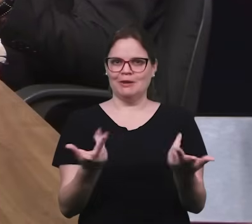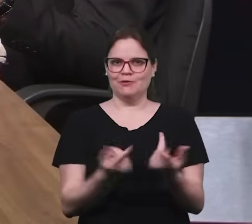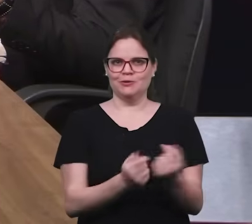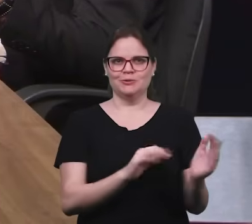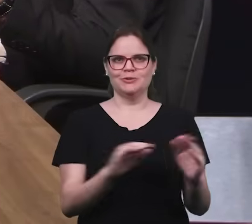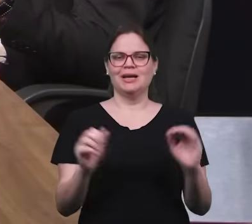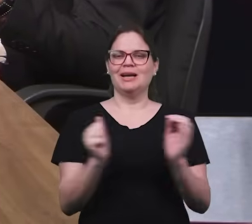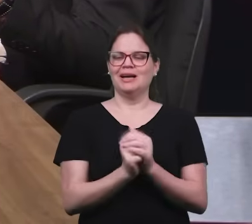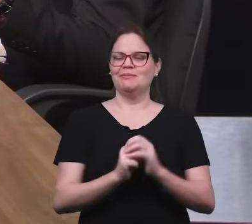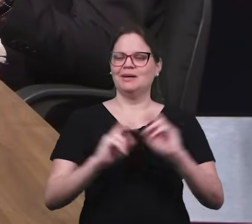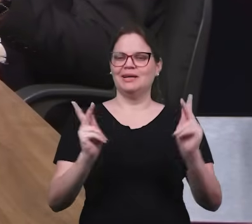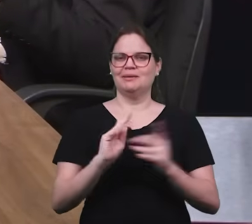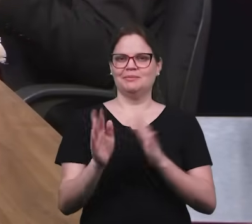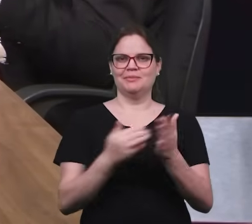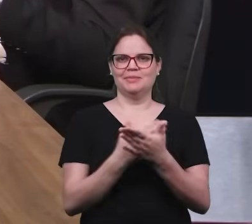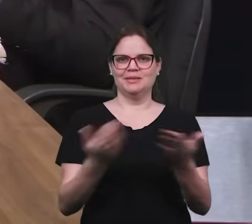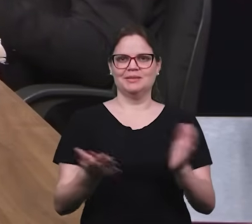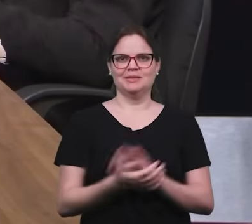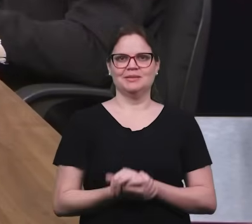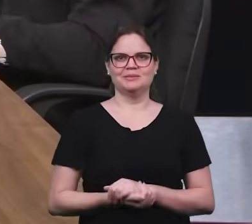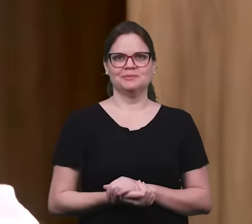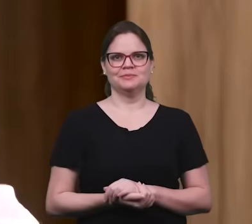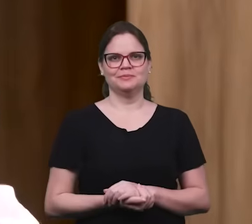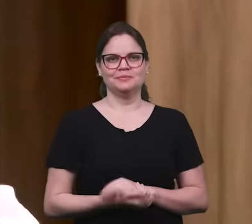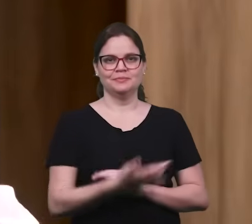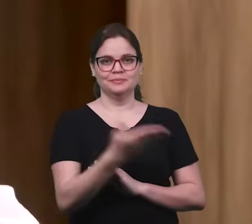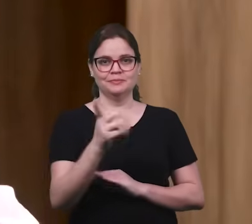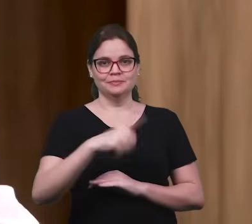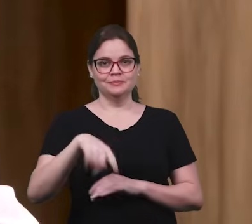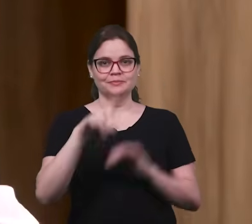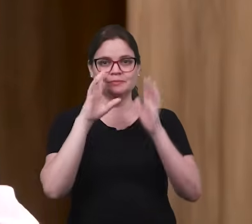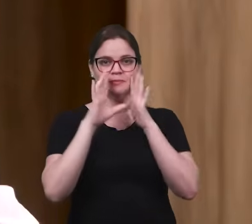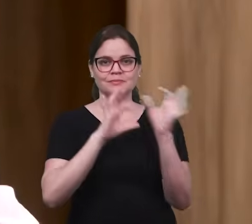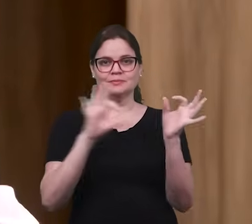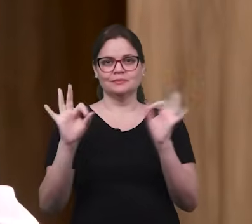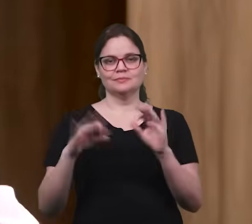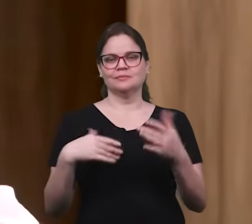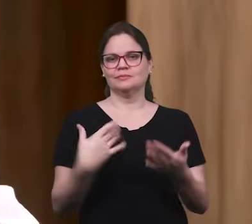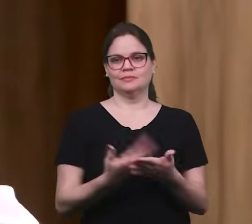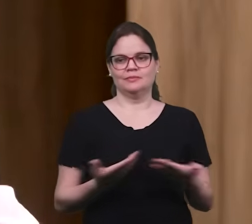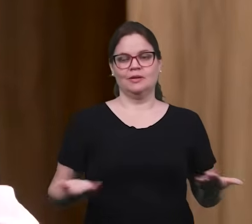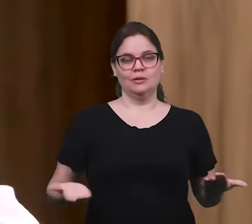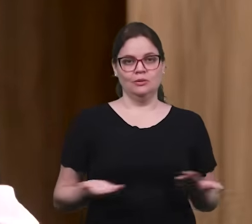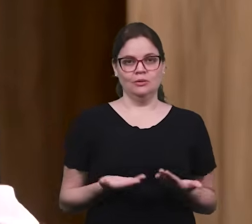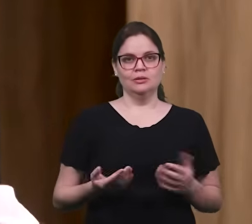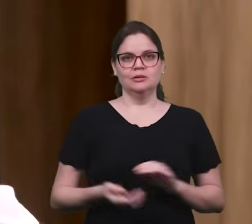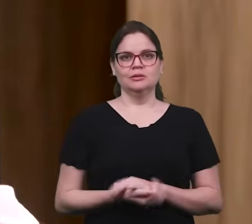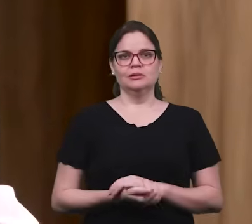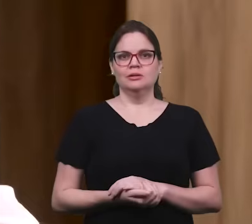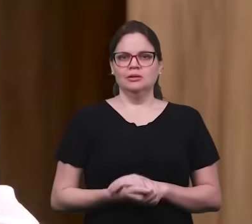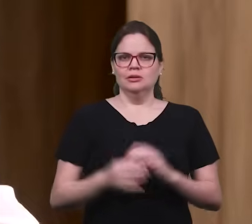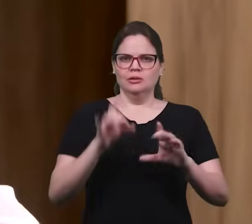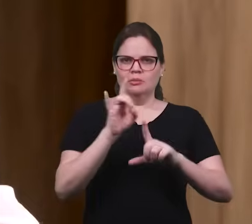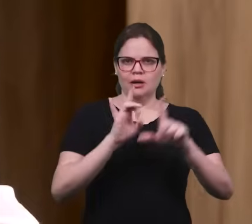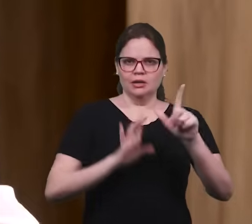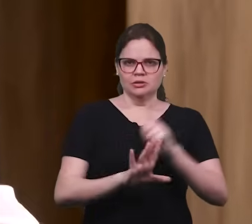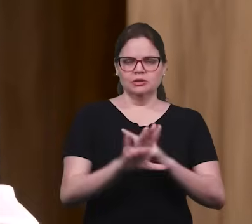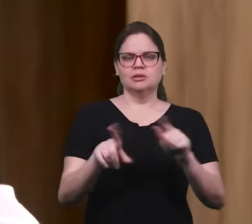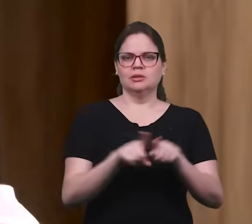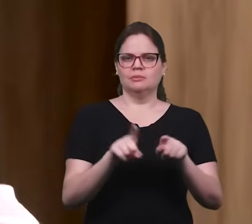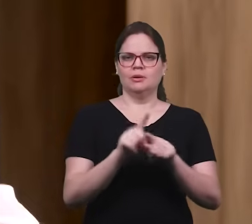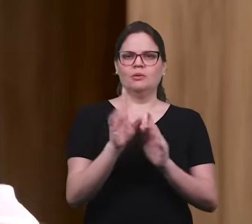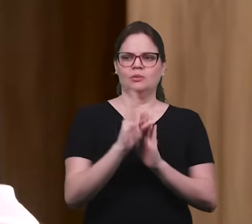Senhor a todos os irmãos. Maravilha. Aquele que nos acompanhou até aqui neste momento, compartilhe esse